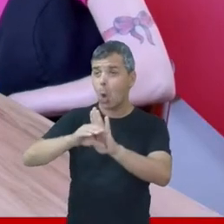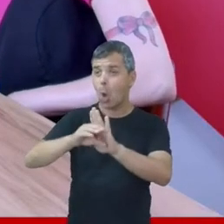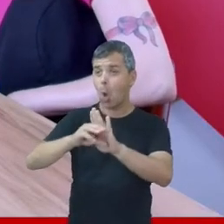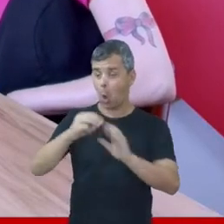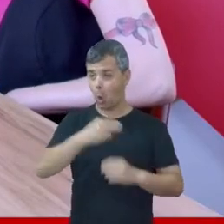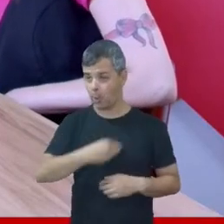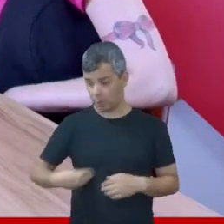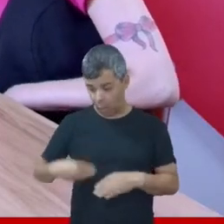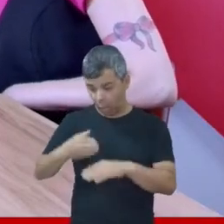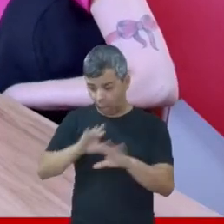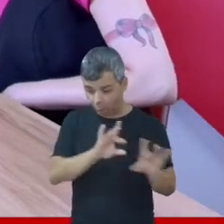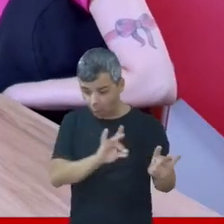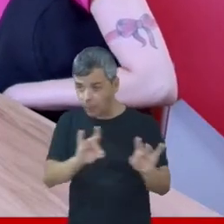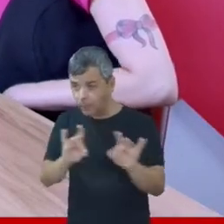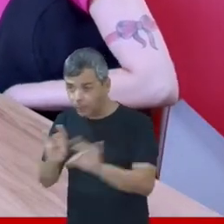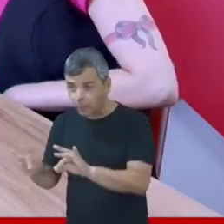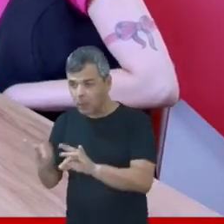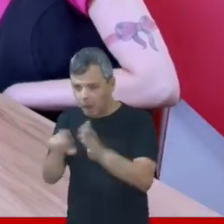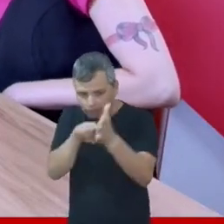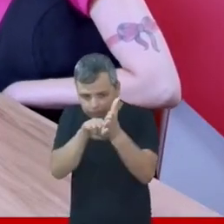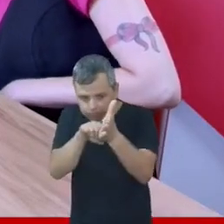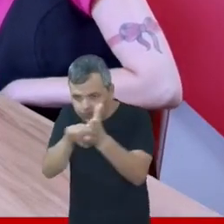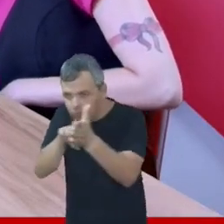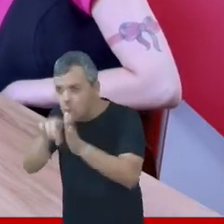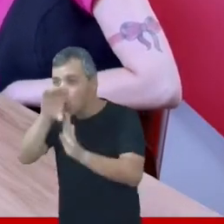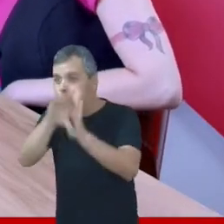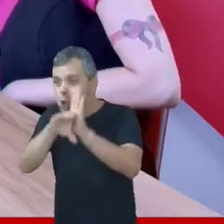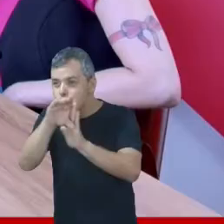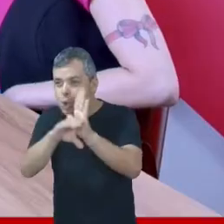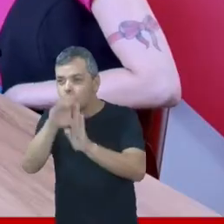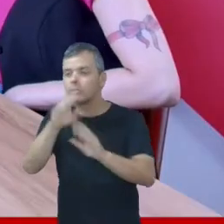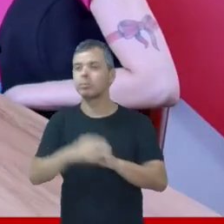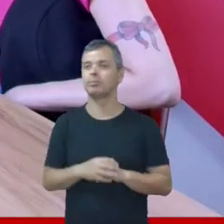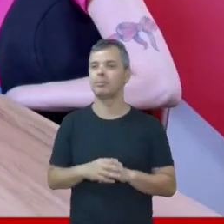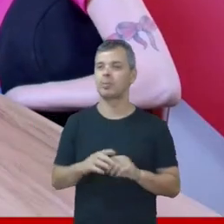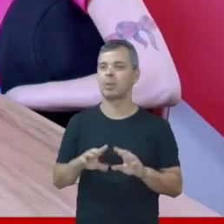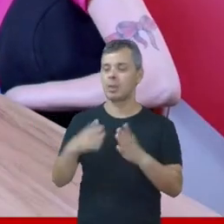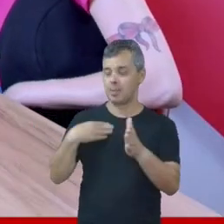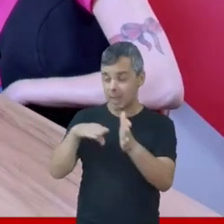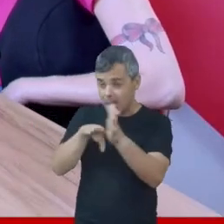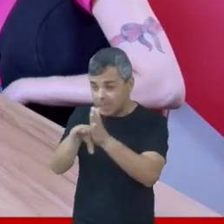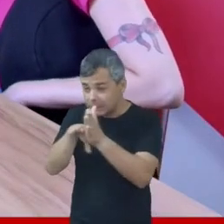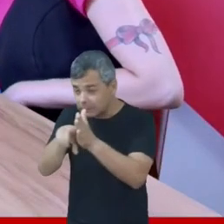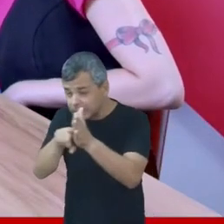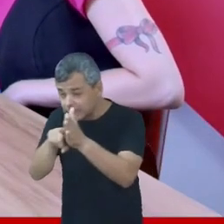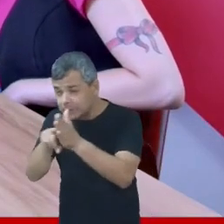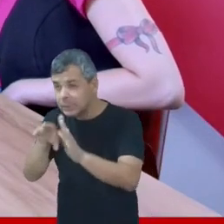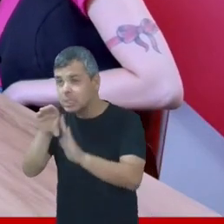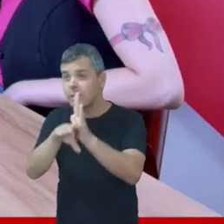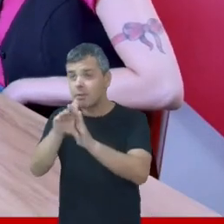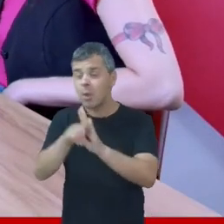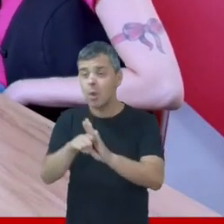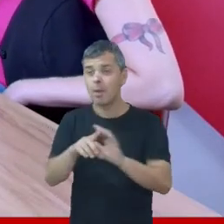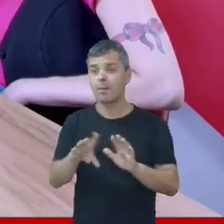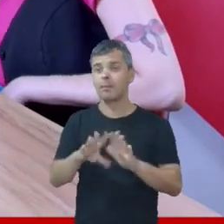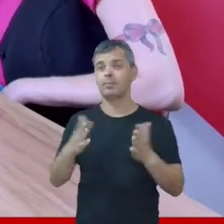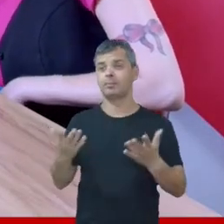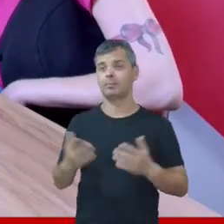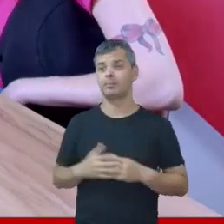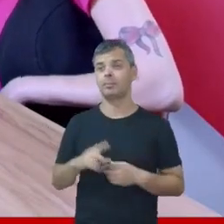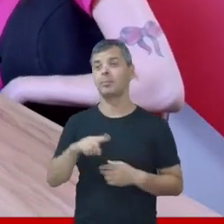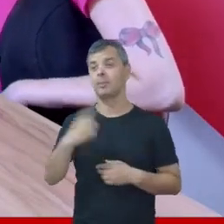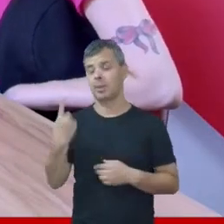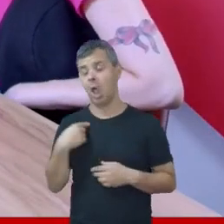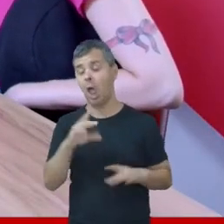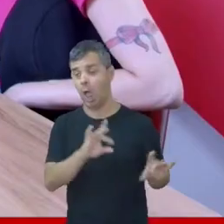tendo acesso. O ministro está verificando currículo por currículo. Ele está tendo acesso, gente. A gente foi cobrado dele sobre isso. Ele